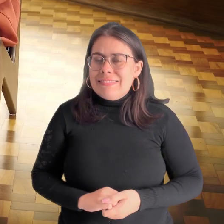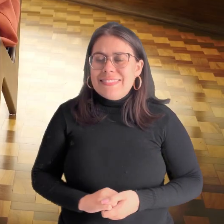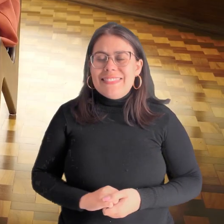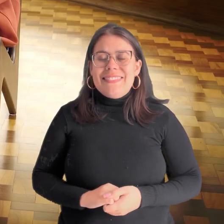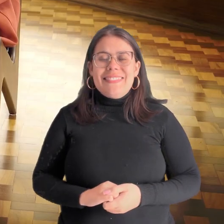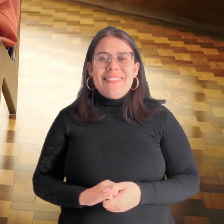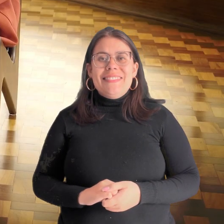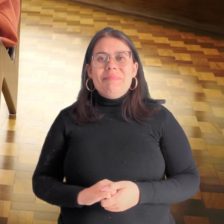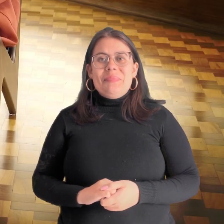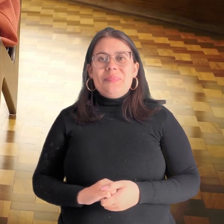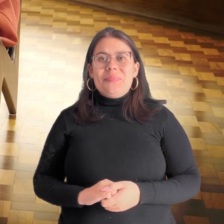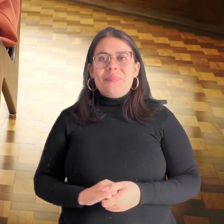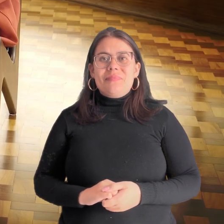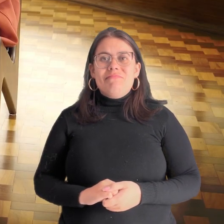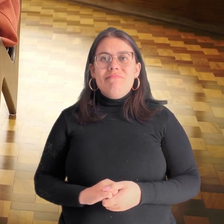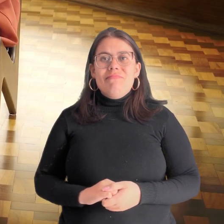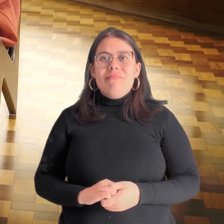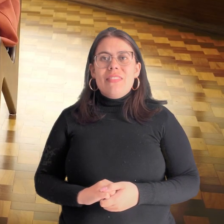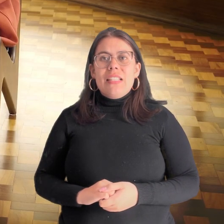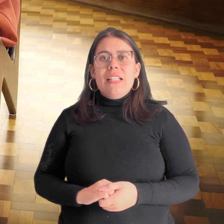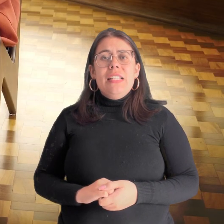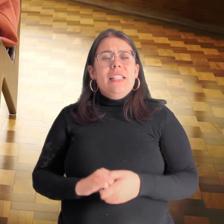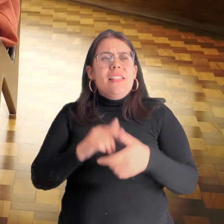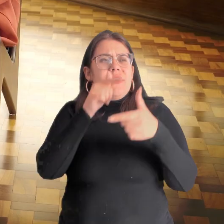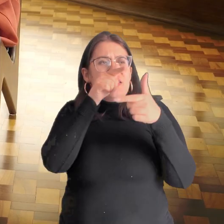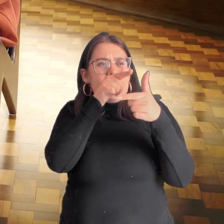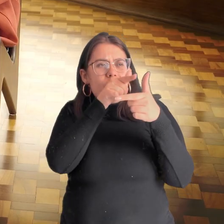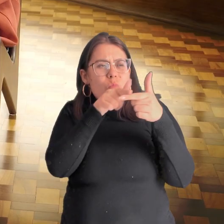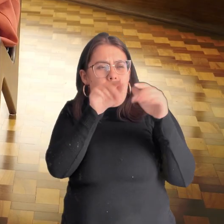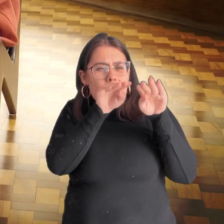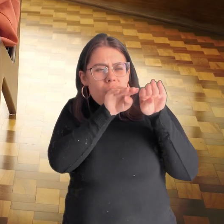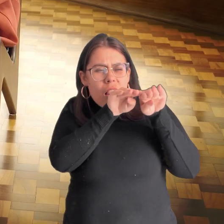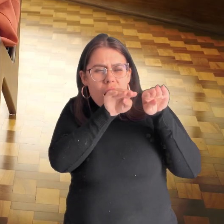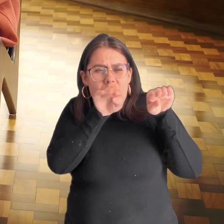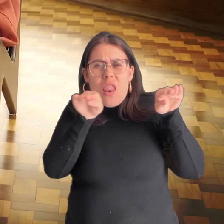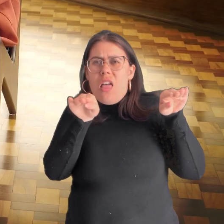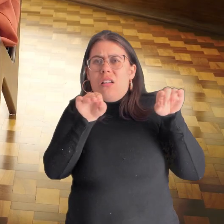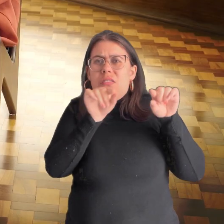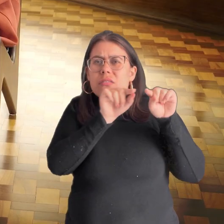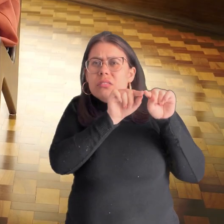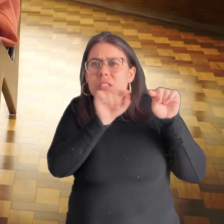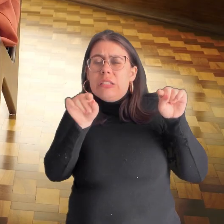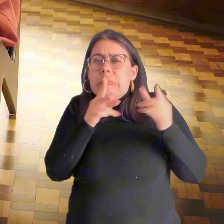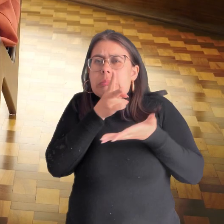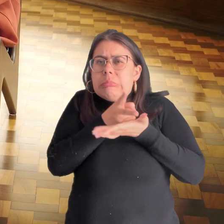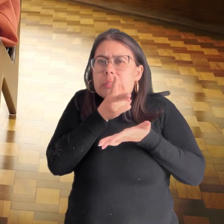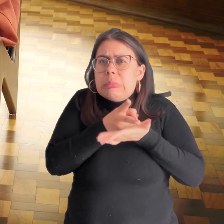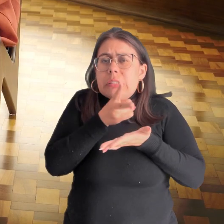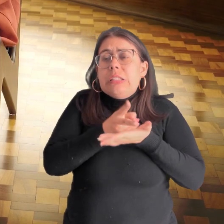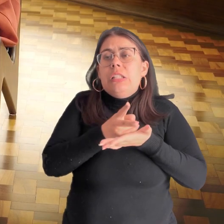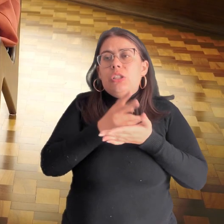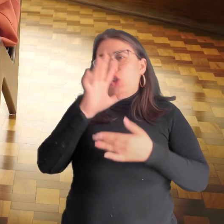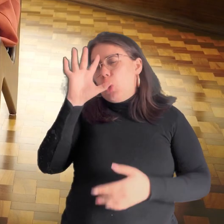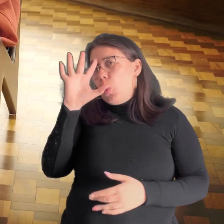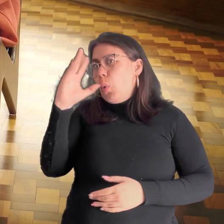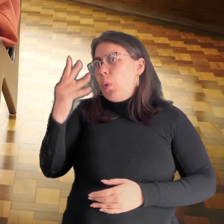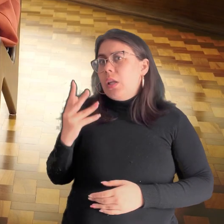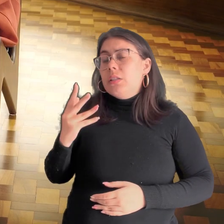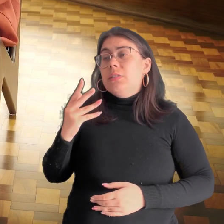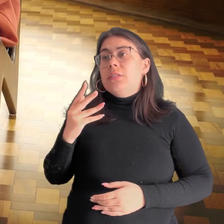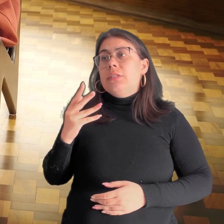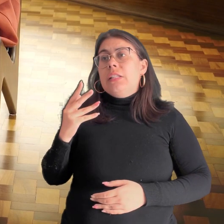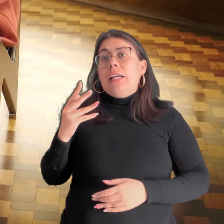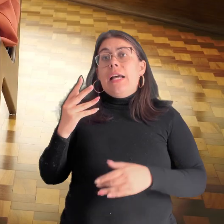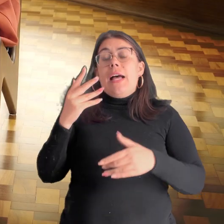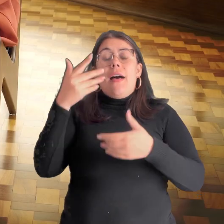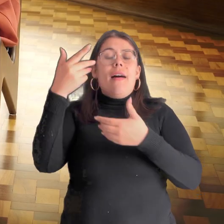E essas microfissuras, que eu não sei se são permanentes, relativas aqui à